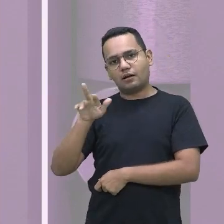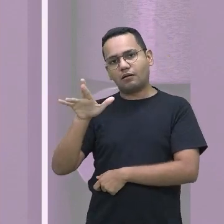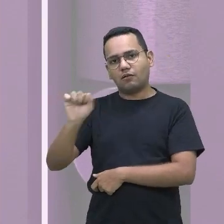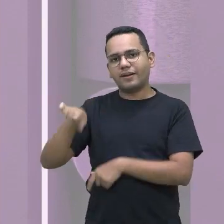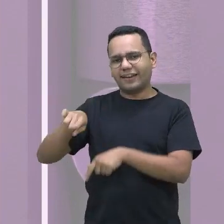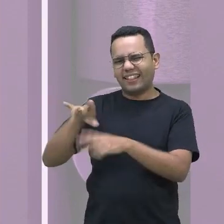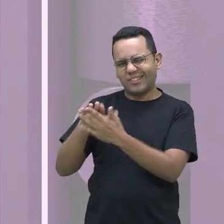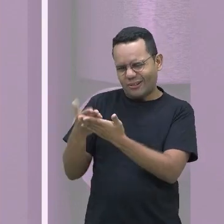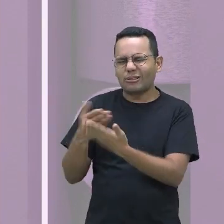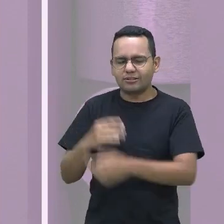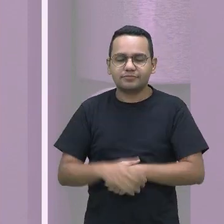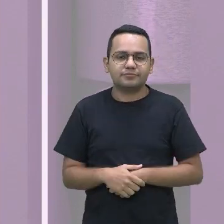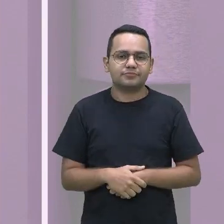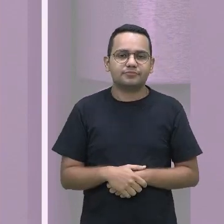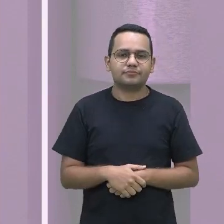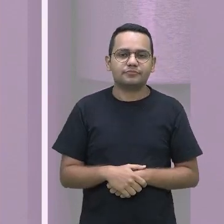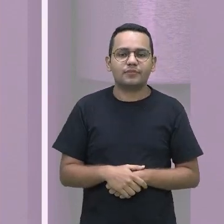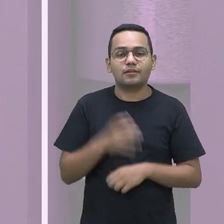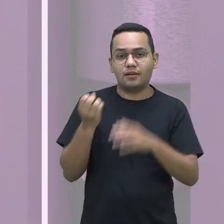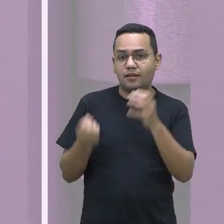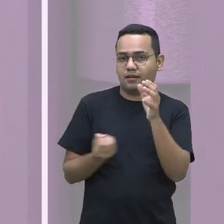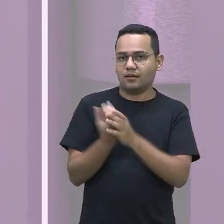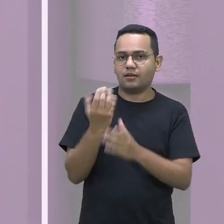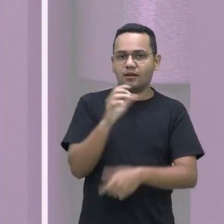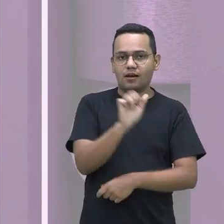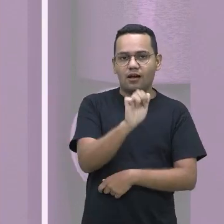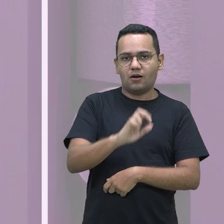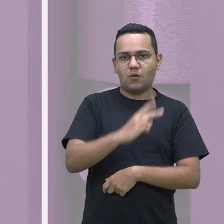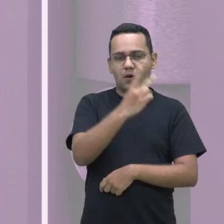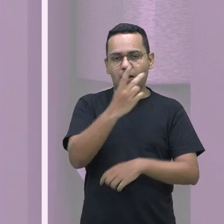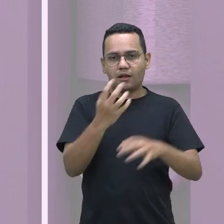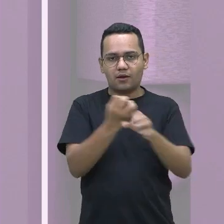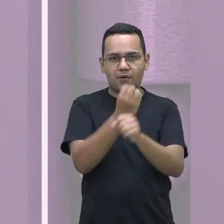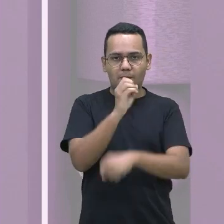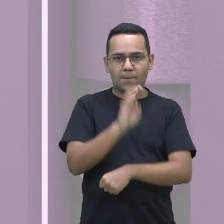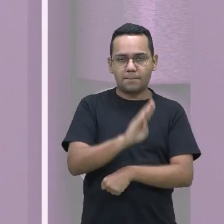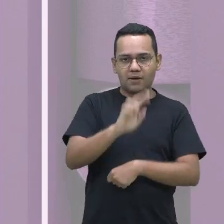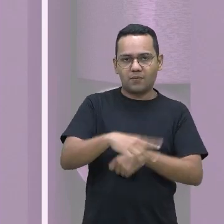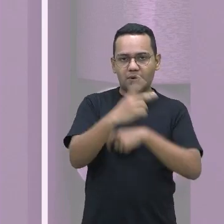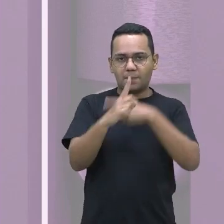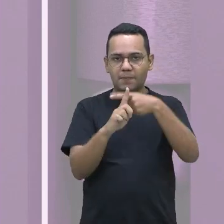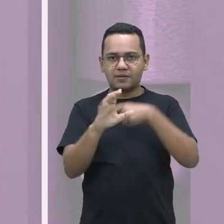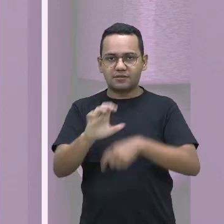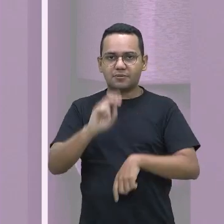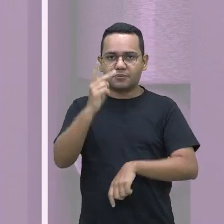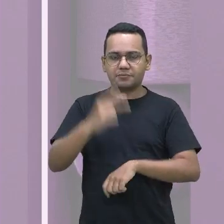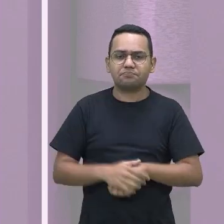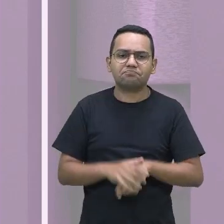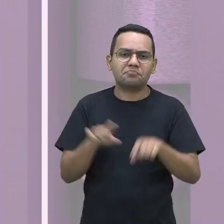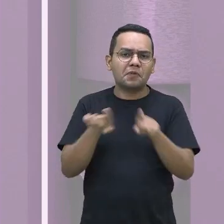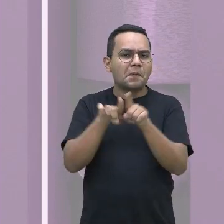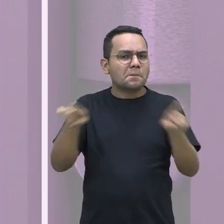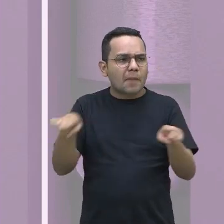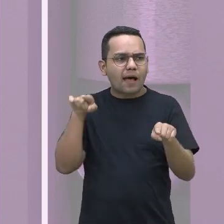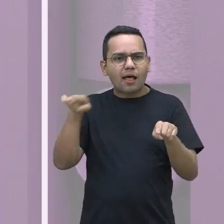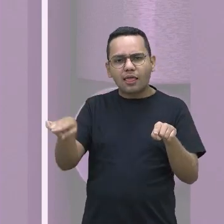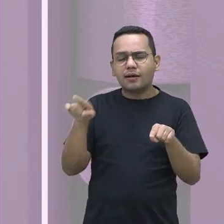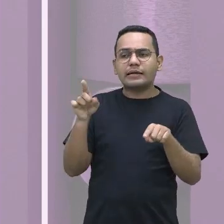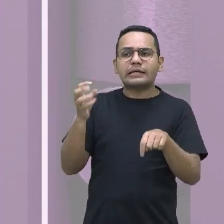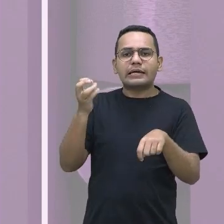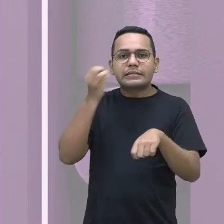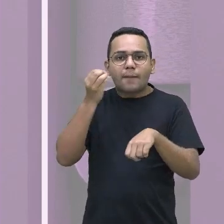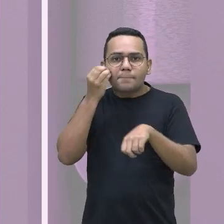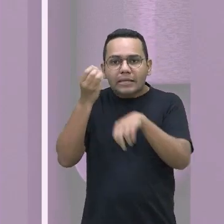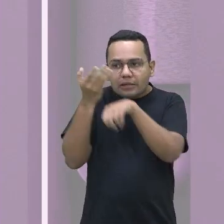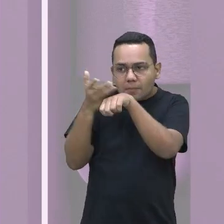que criou o nosso Teorema de Pitágoras. Apesar da gente ter visto aí no nosso vídeo que era um teorema que já tinha sido descoberto já